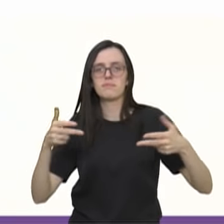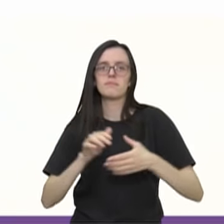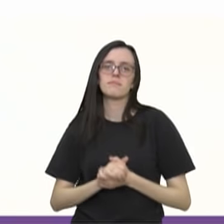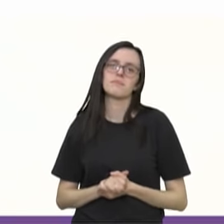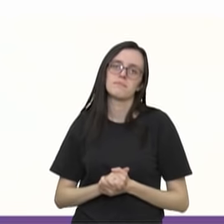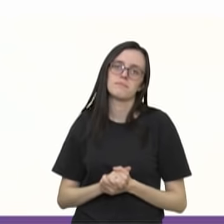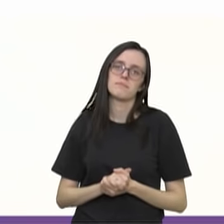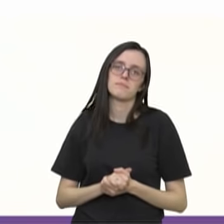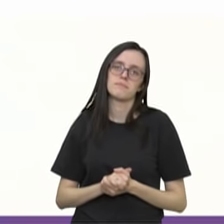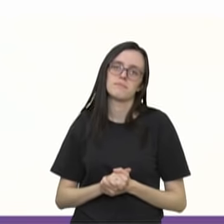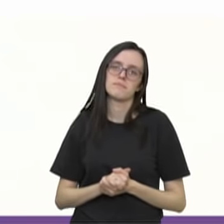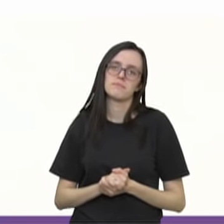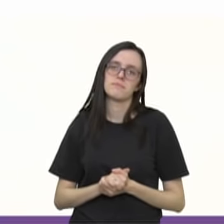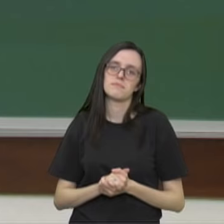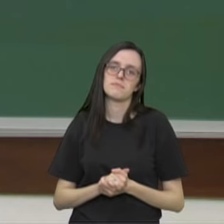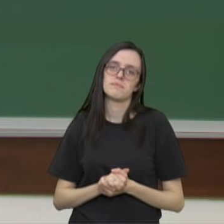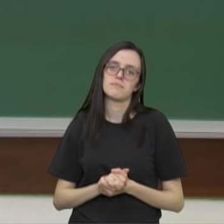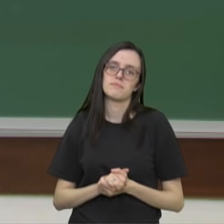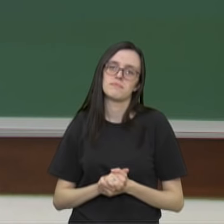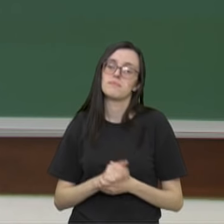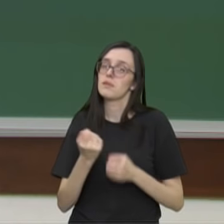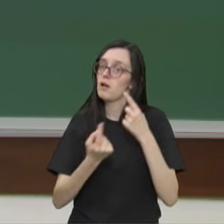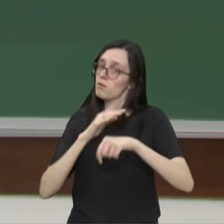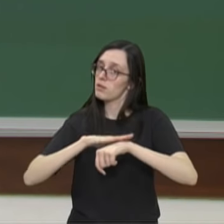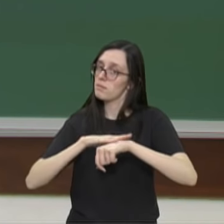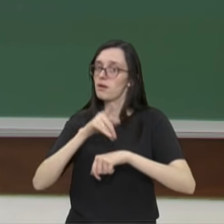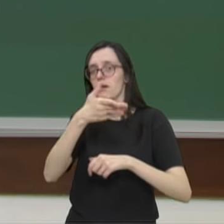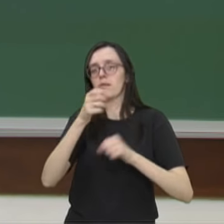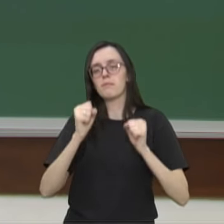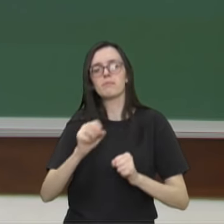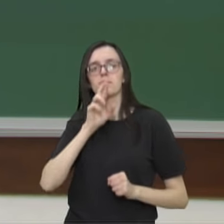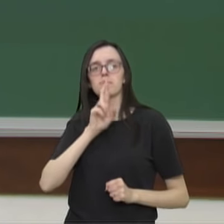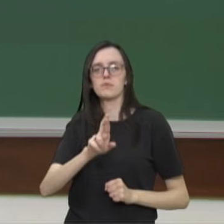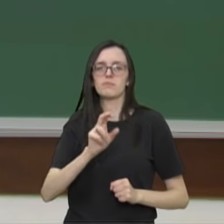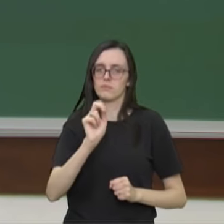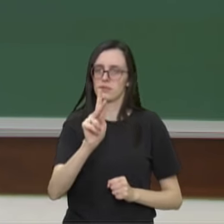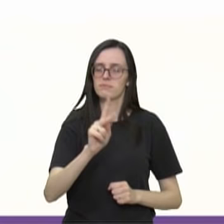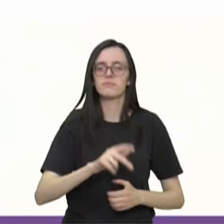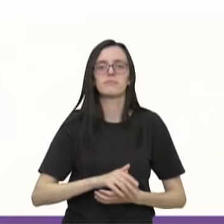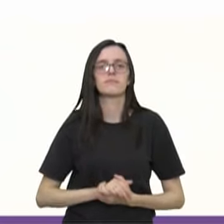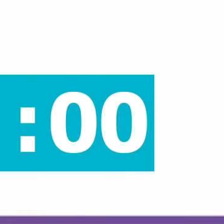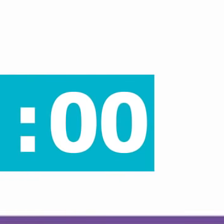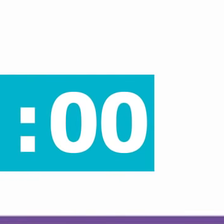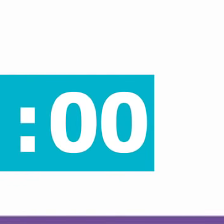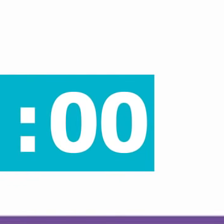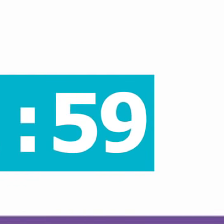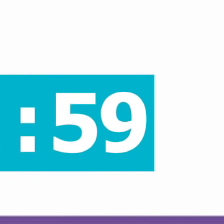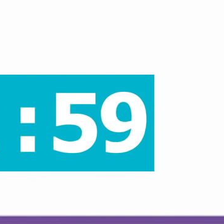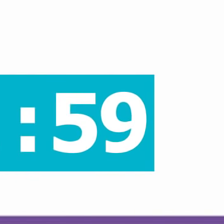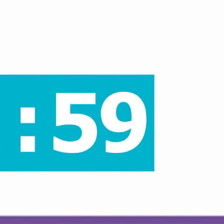é é e mais alguns minutos para que vocês possam responder tá ok